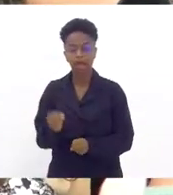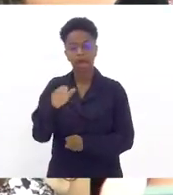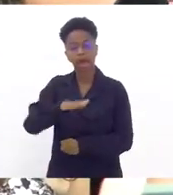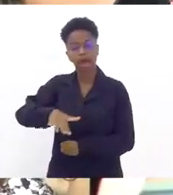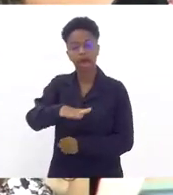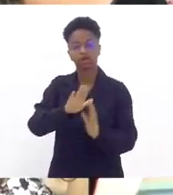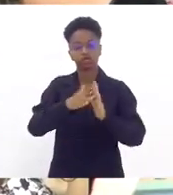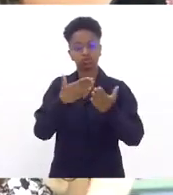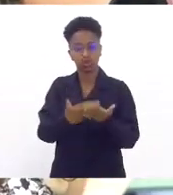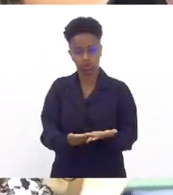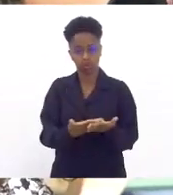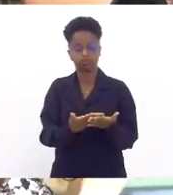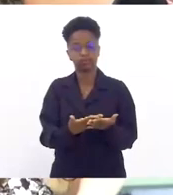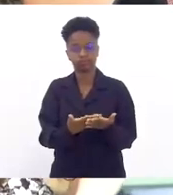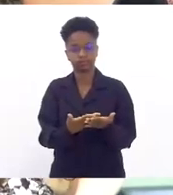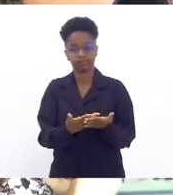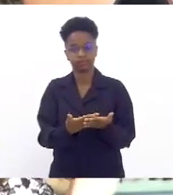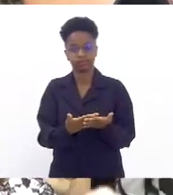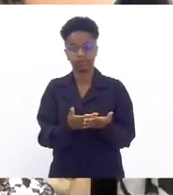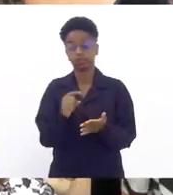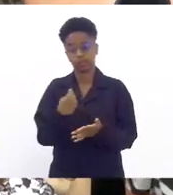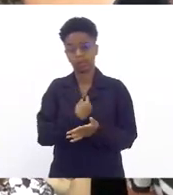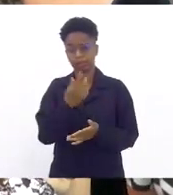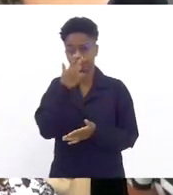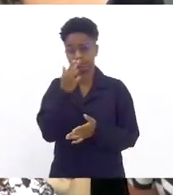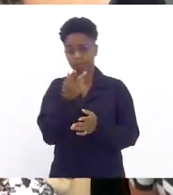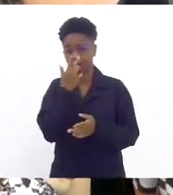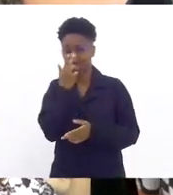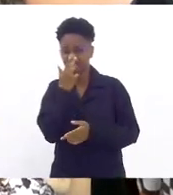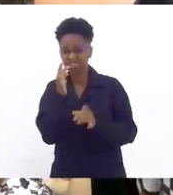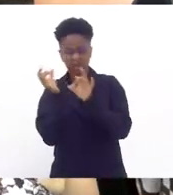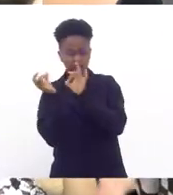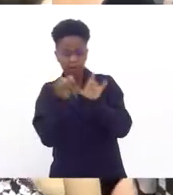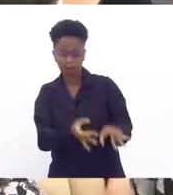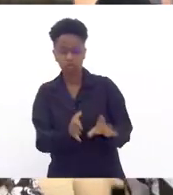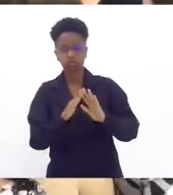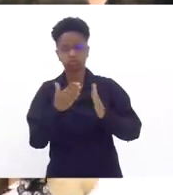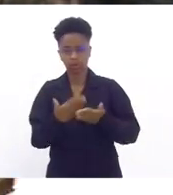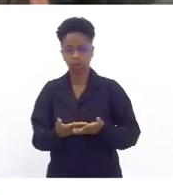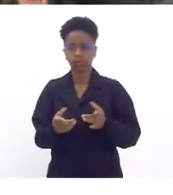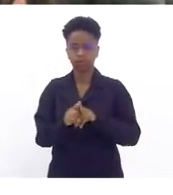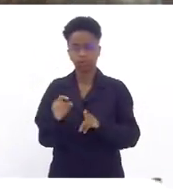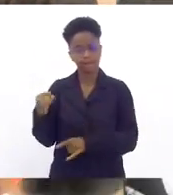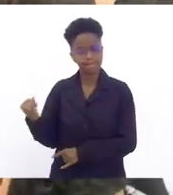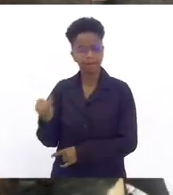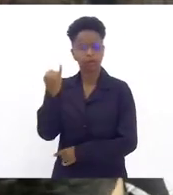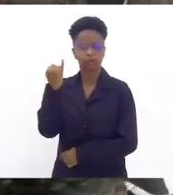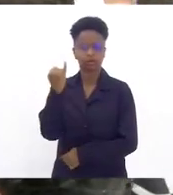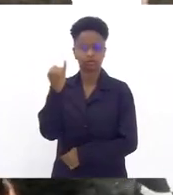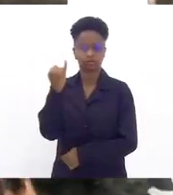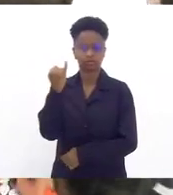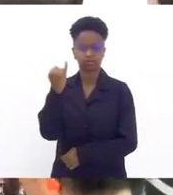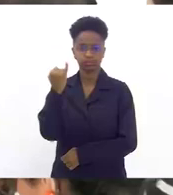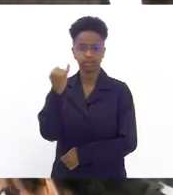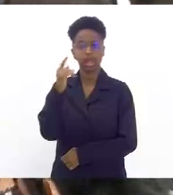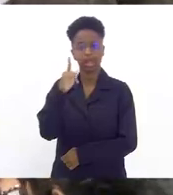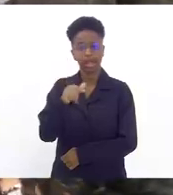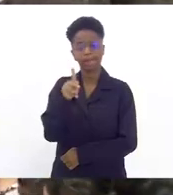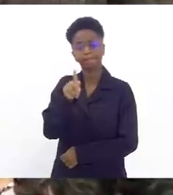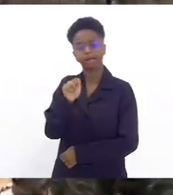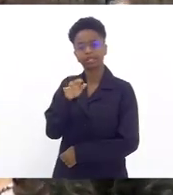Escola Martins Pena o processo de abandona que aquela escola que é tão importante que é um patrimônio